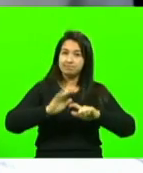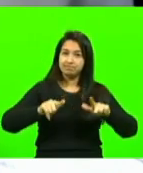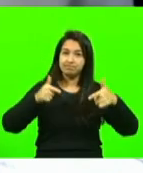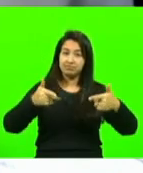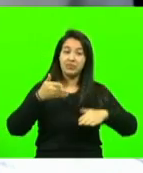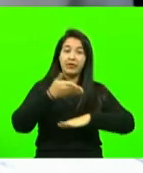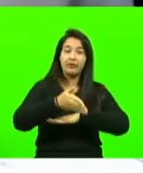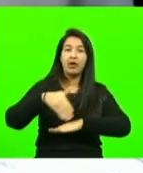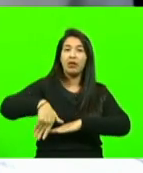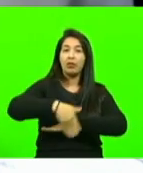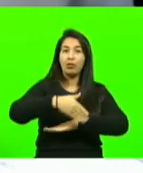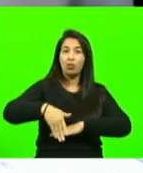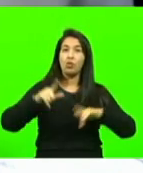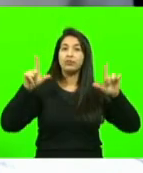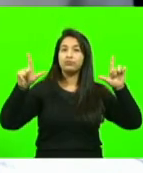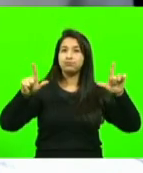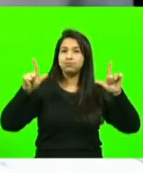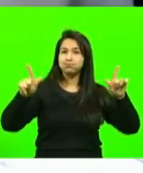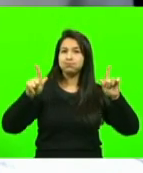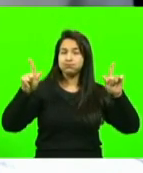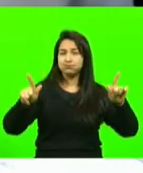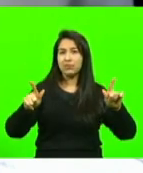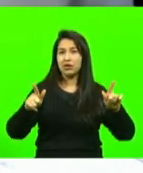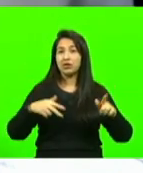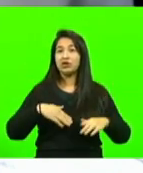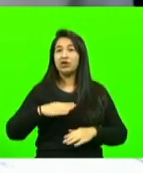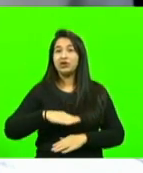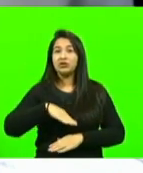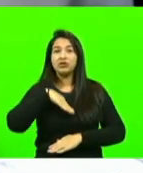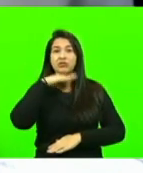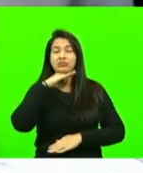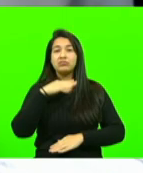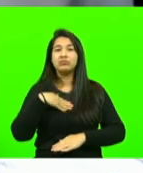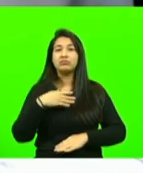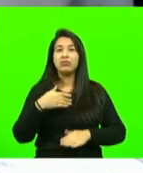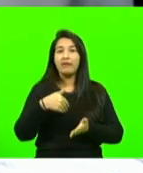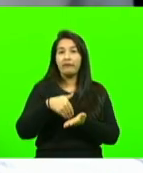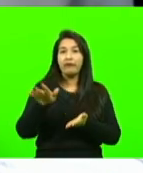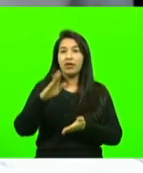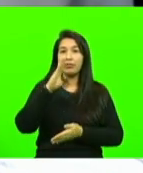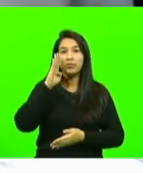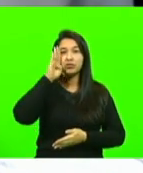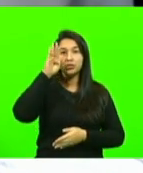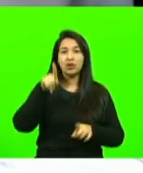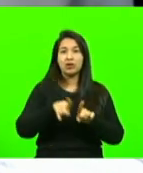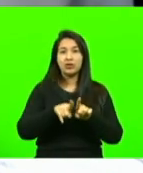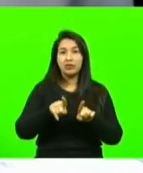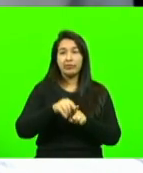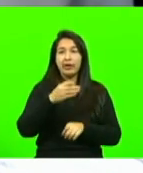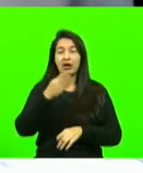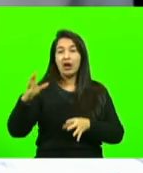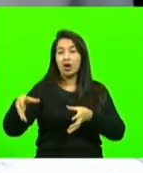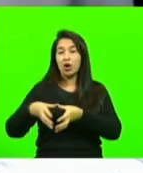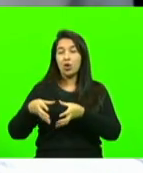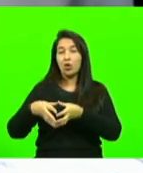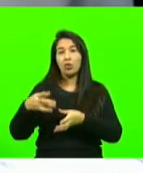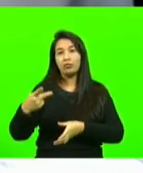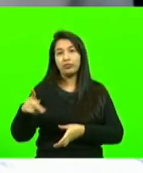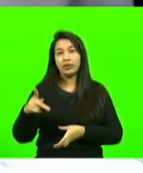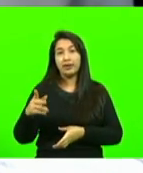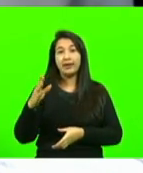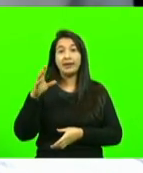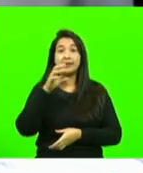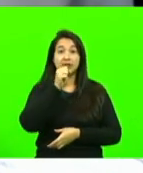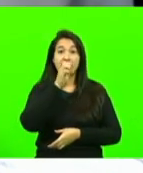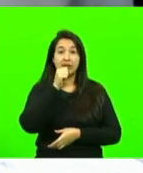dizer ninguém aguenta mais fora o governo bolsonaro e seus Generais e a sábado aqui em Florianópolis teremos um grande